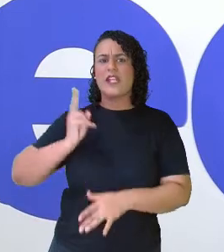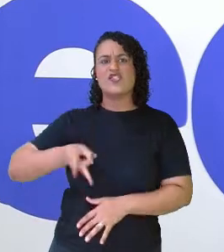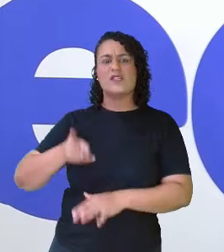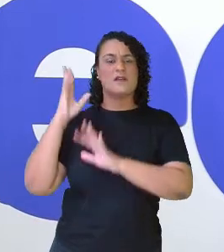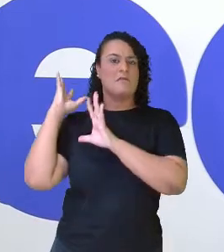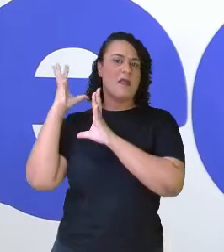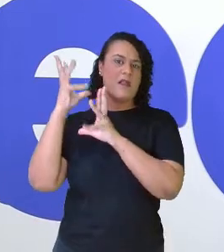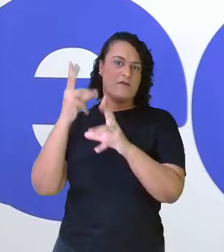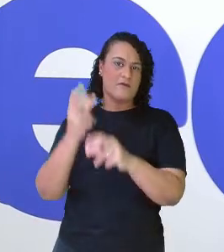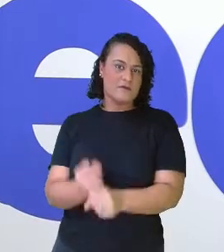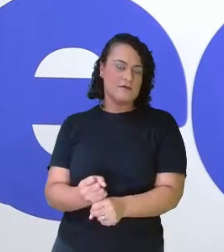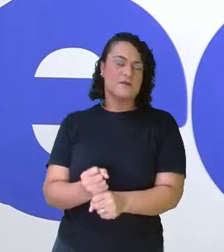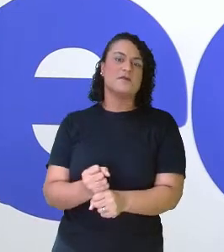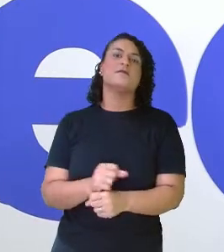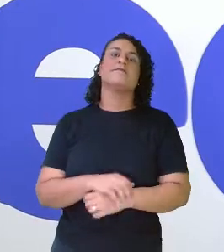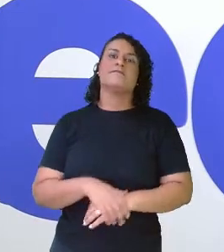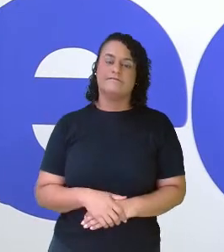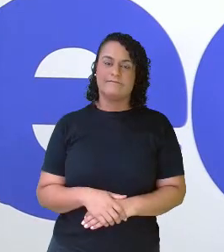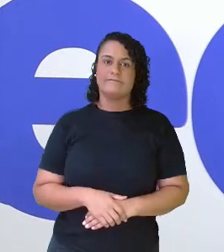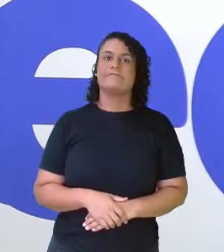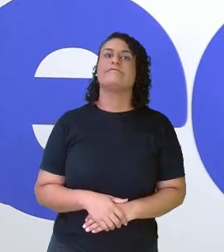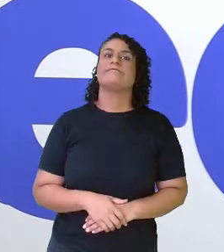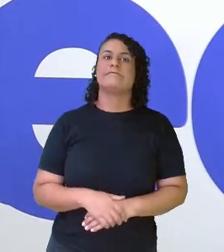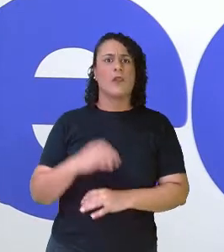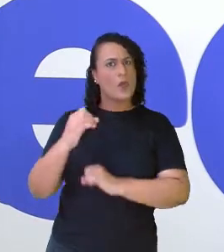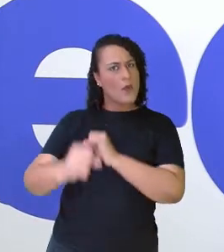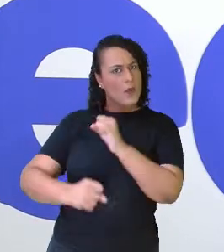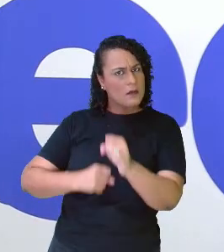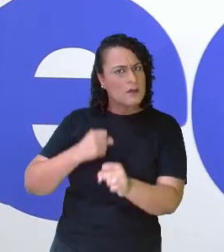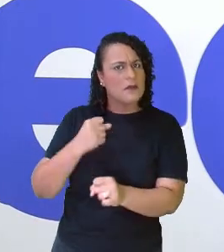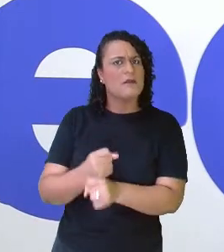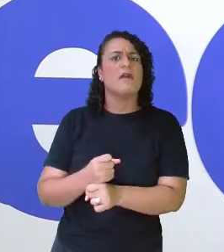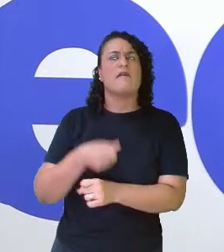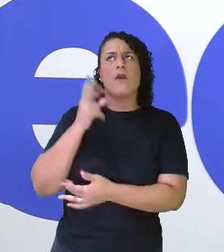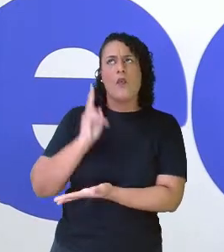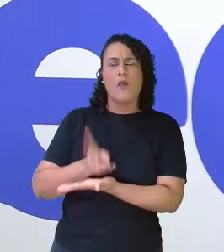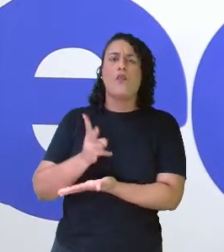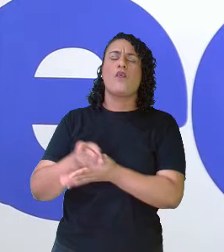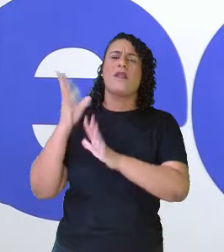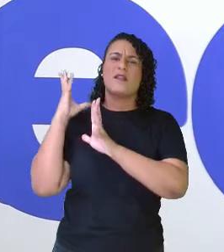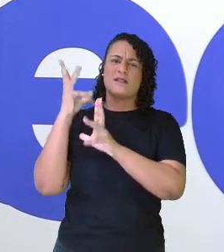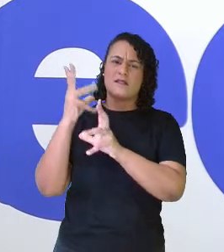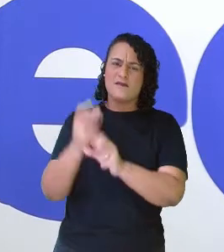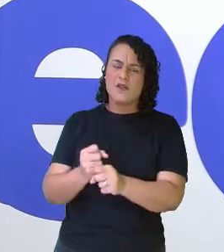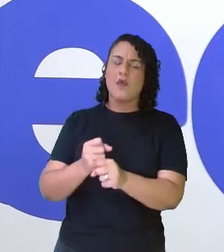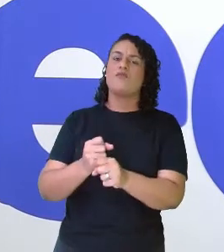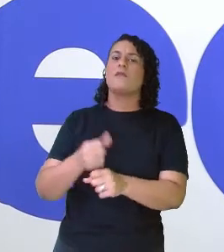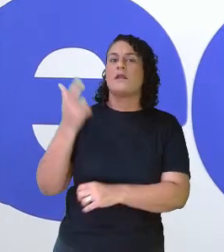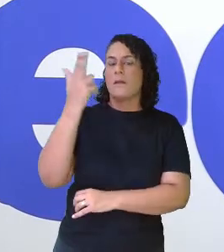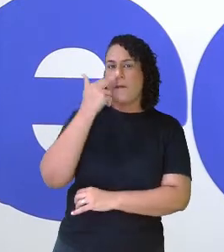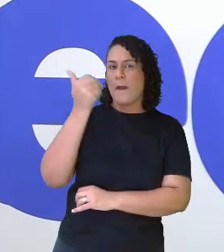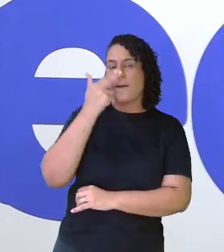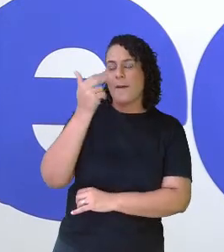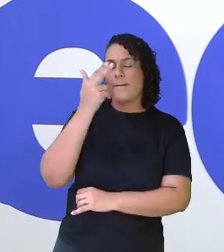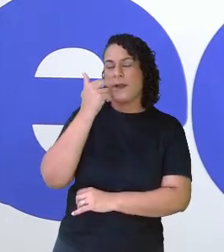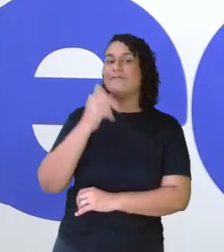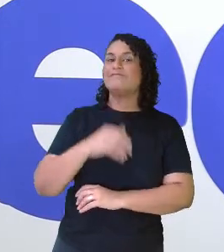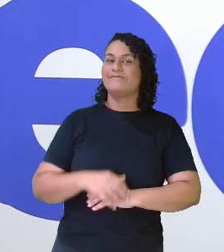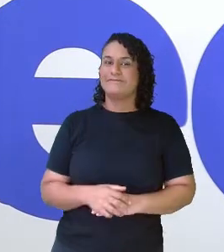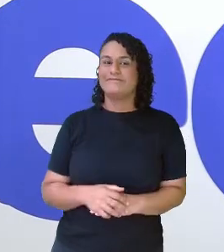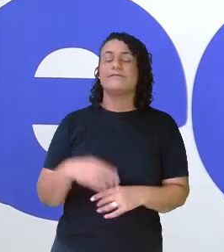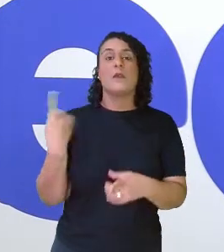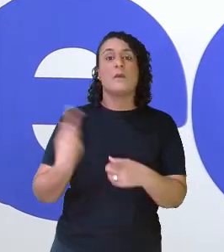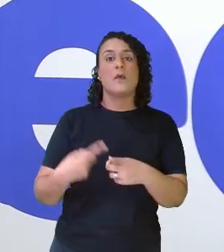vocês, inclusive, vão ver este ano, no próximo ano, e assim vai. Então, a gente está sempre indo e voltando, até porque